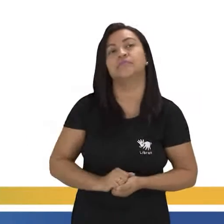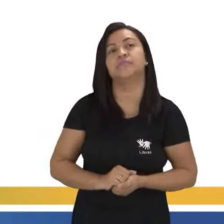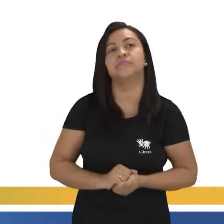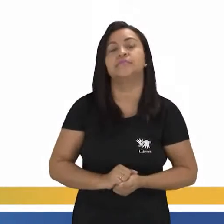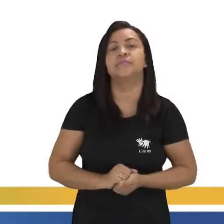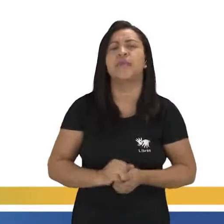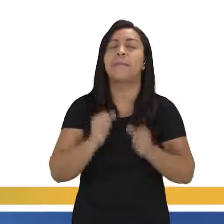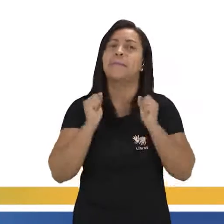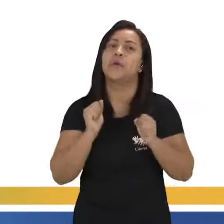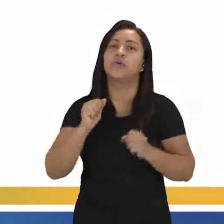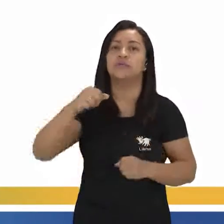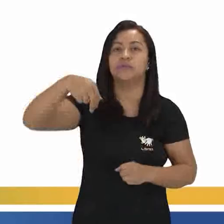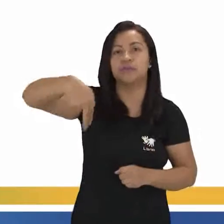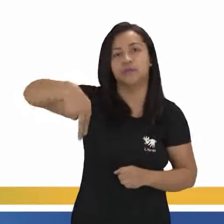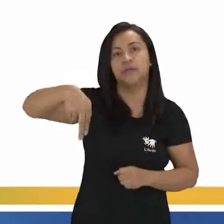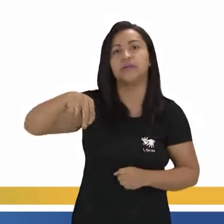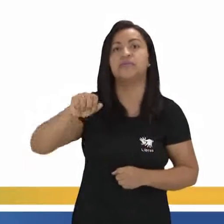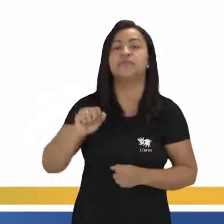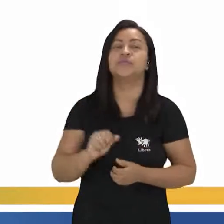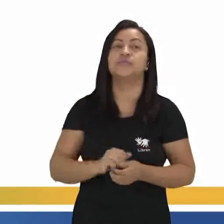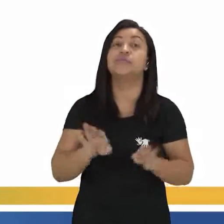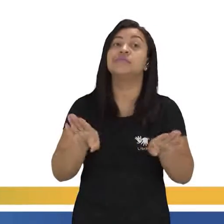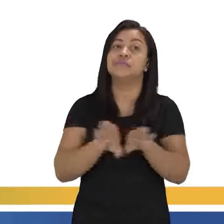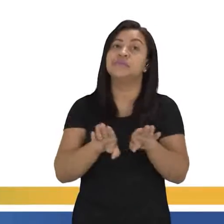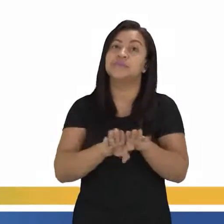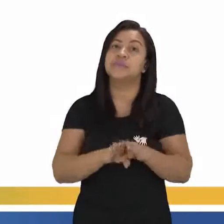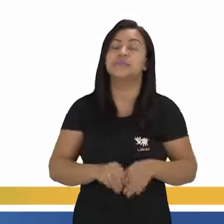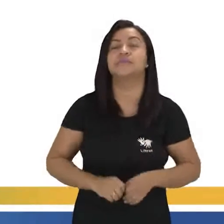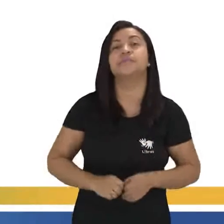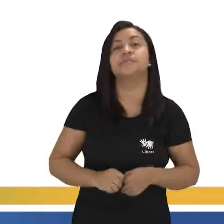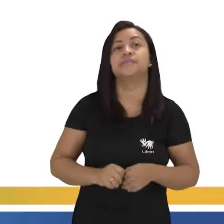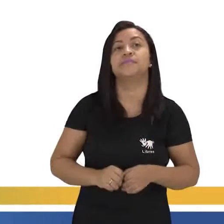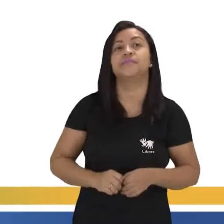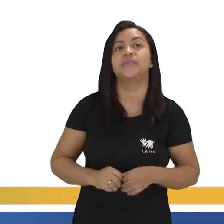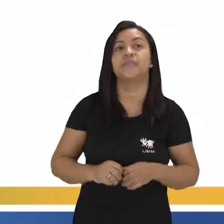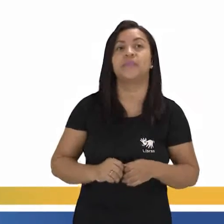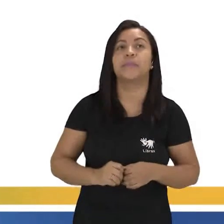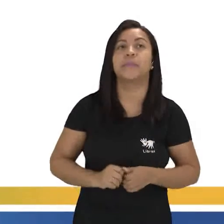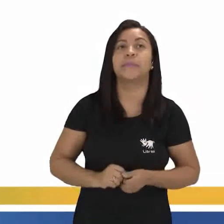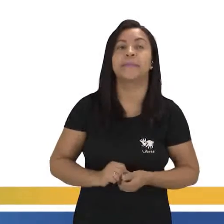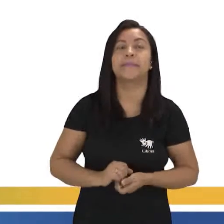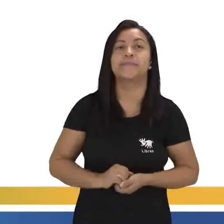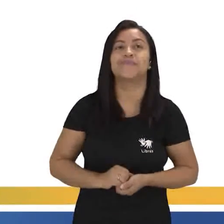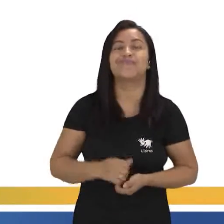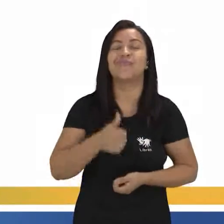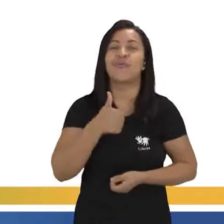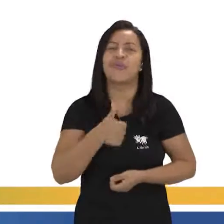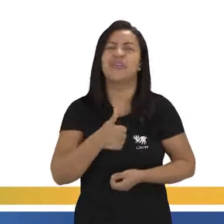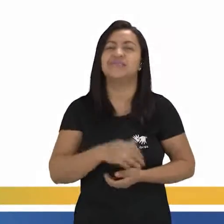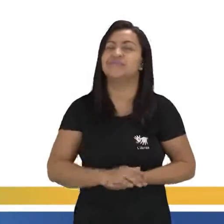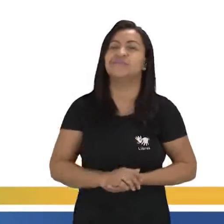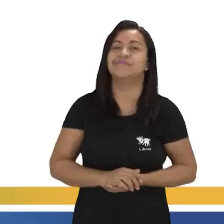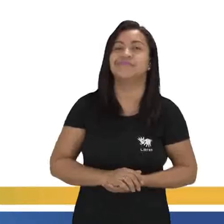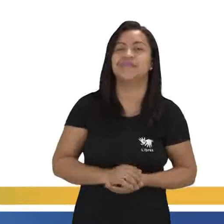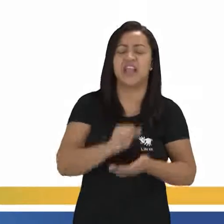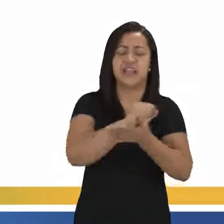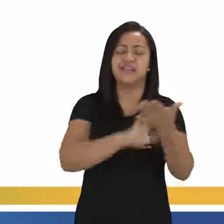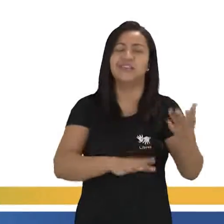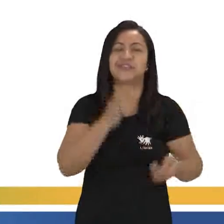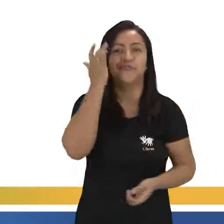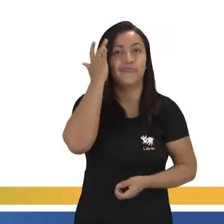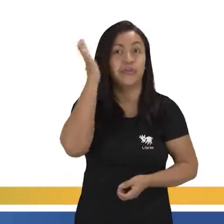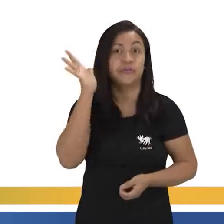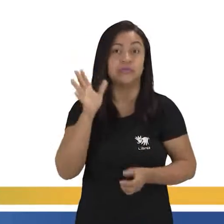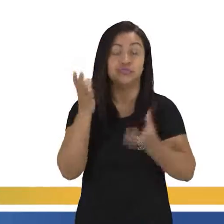newton segundos também, tá? Que é a unidade padrão do sistema internacional. Então, beleza, exercício fácil de resolver, é só